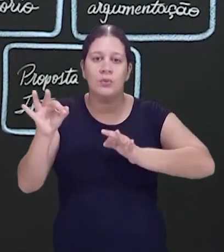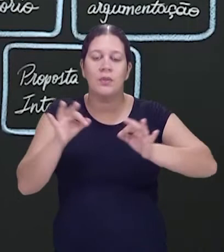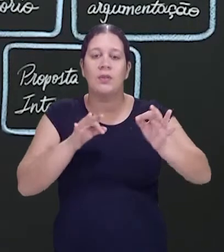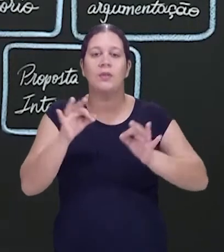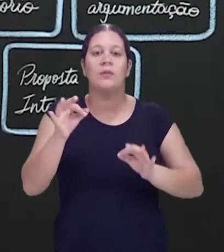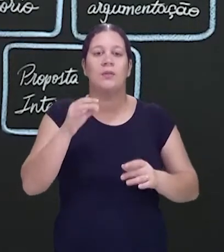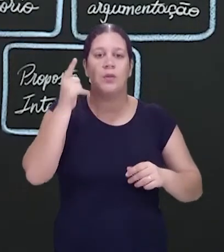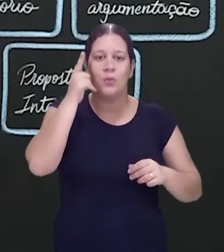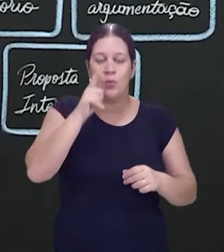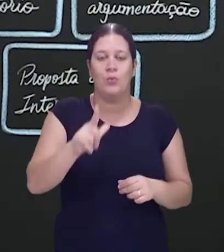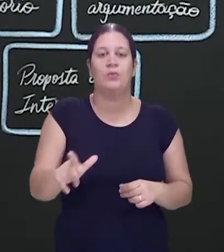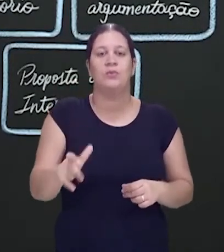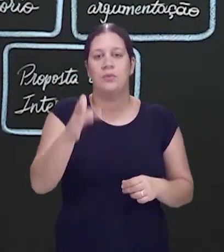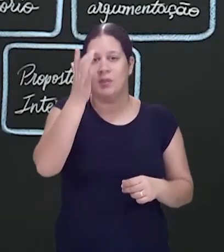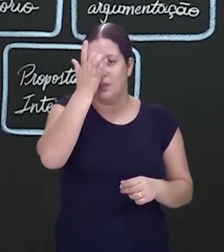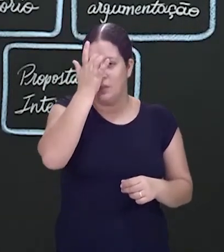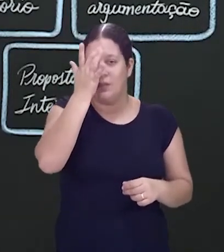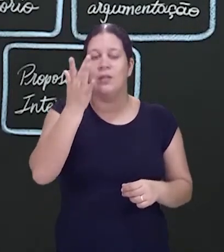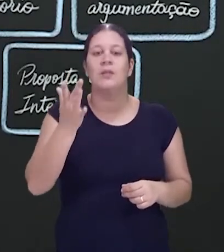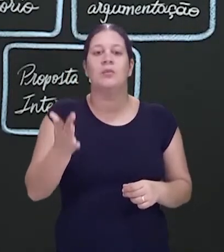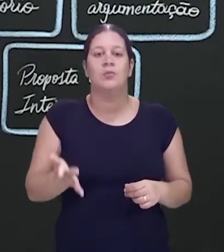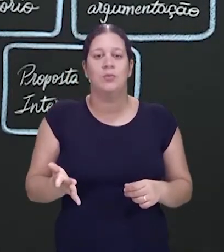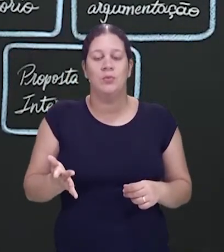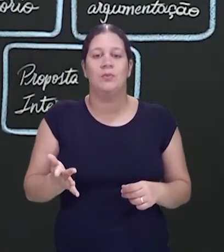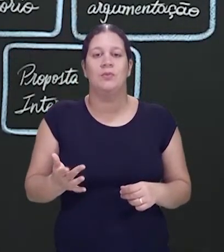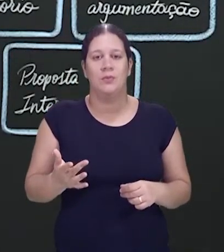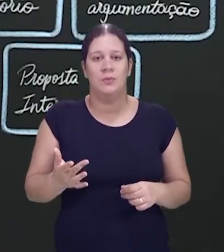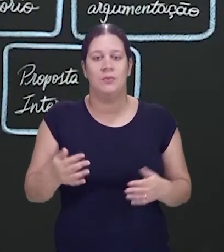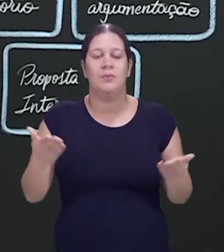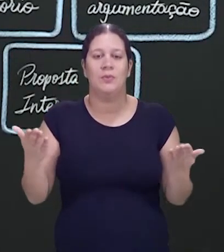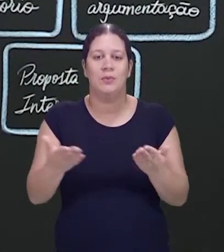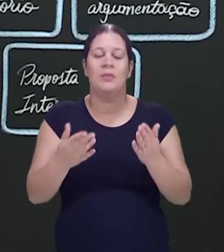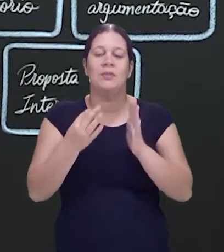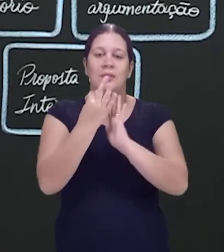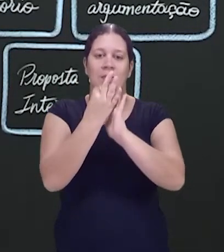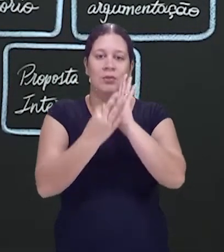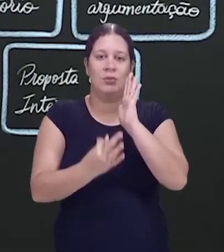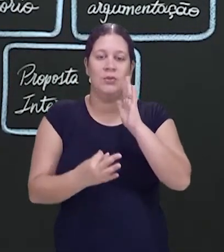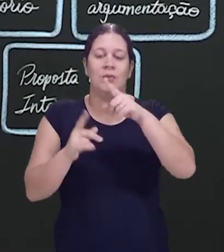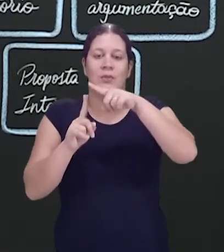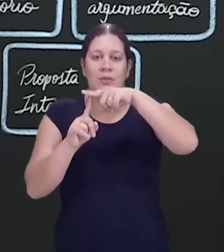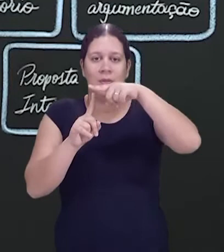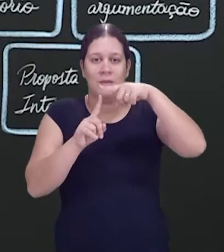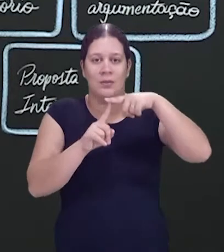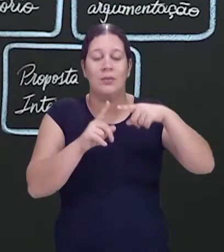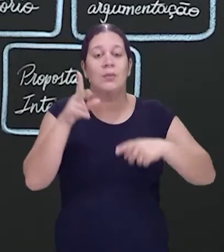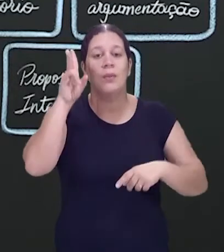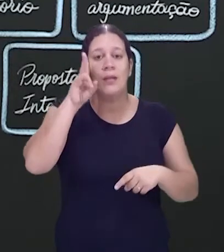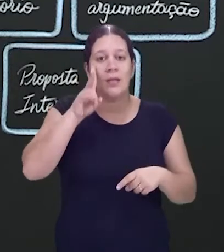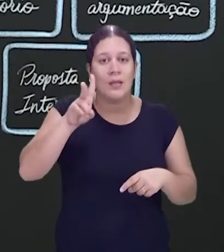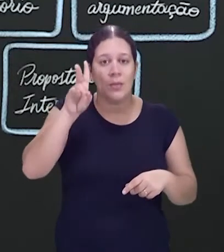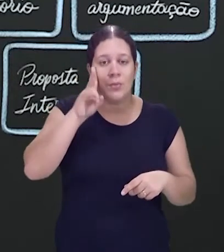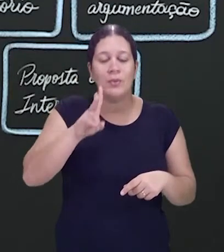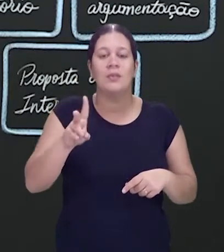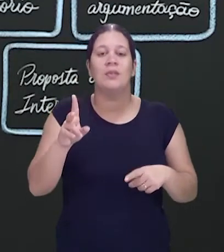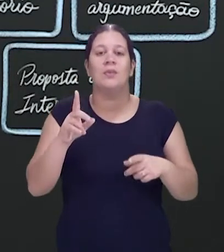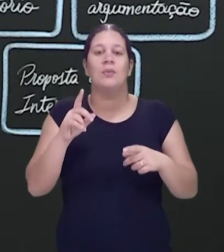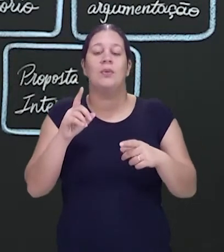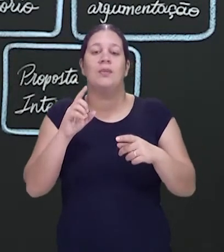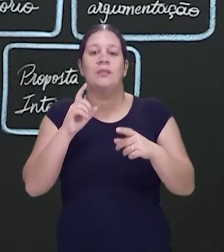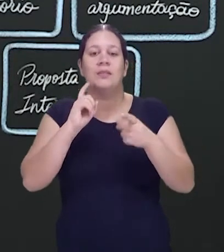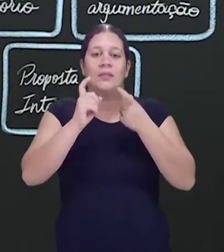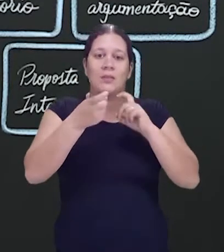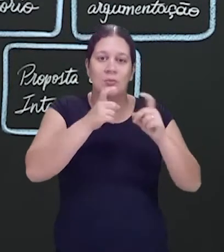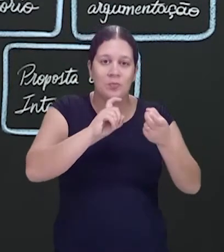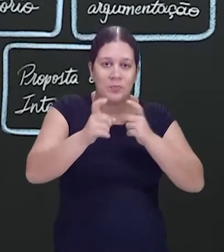estrutura, você consegue transitar com mais facilidade em meio a esse tipo de texto. Lembra que a gente está sempre propondo discussões